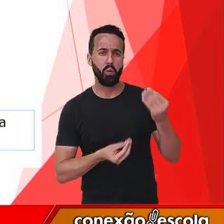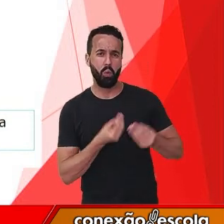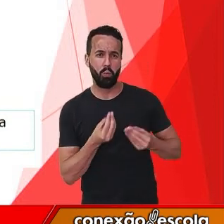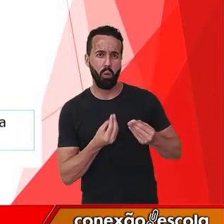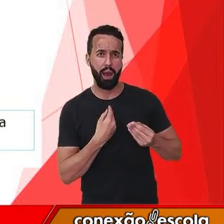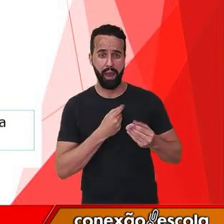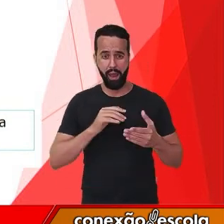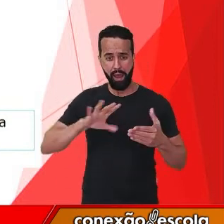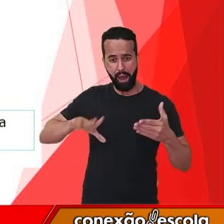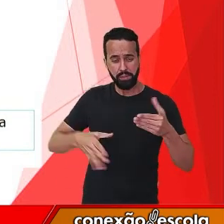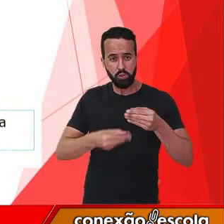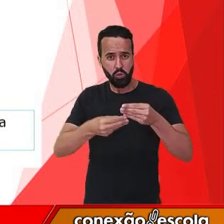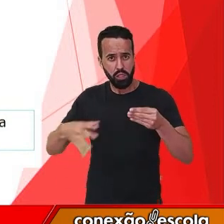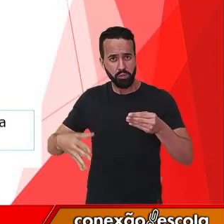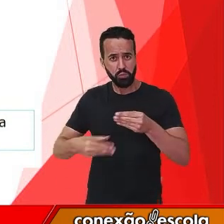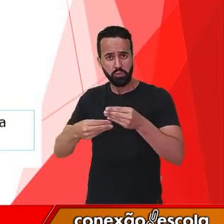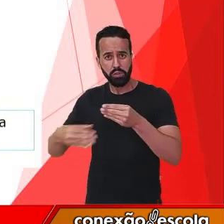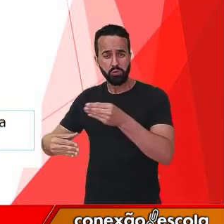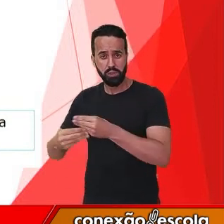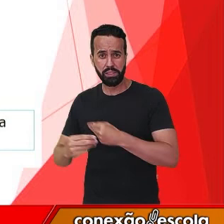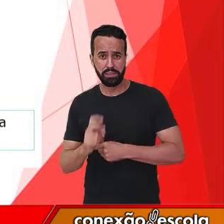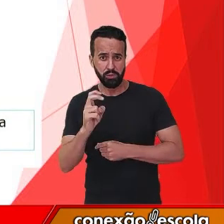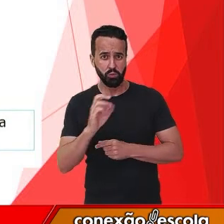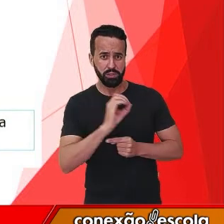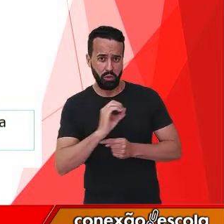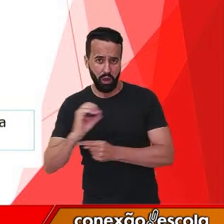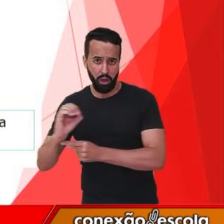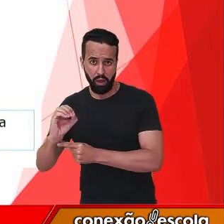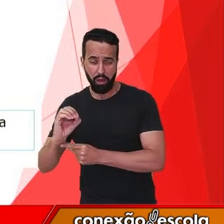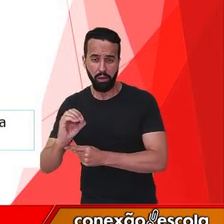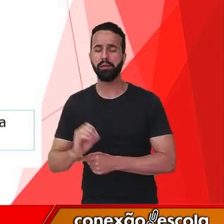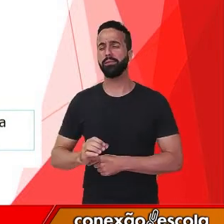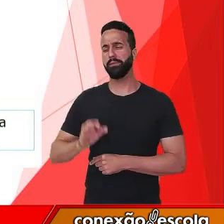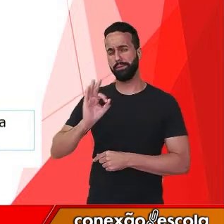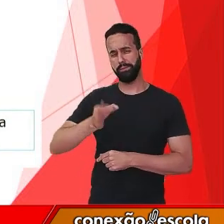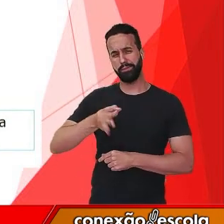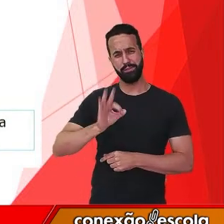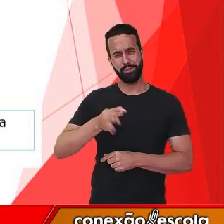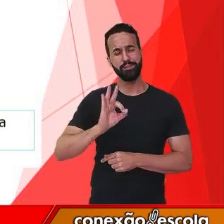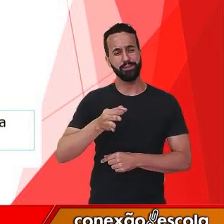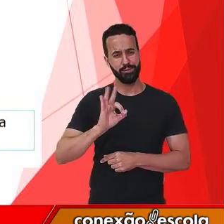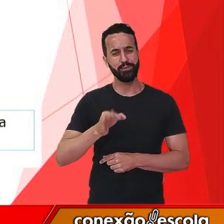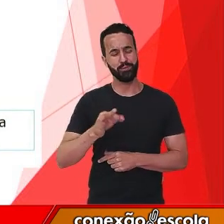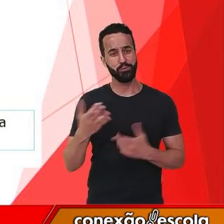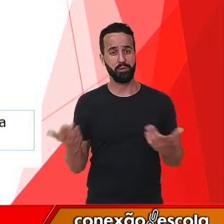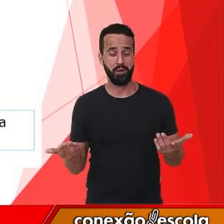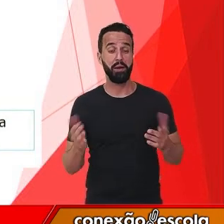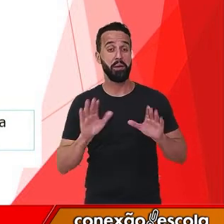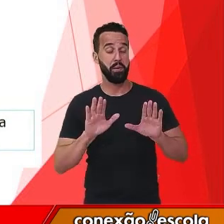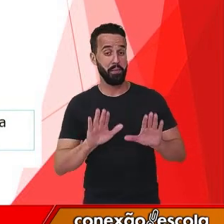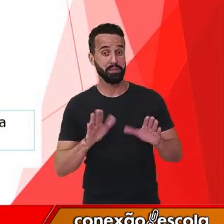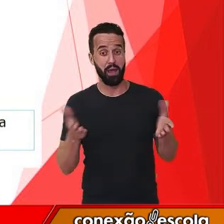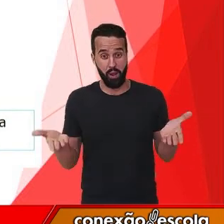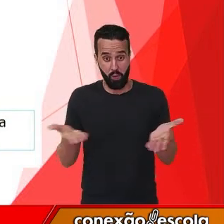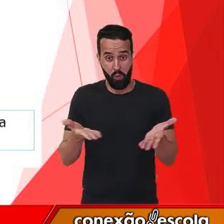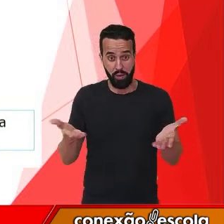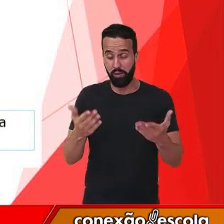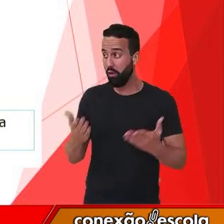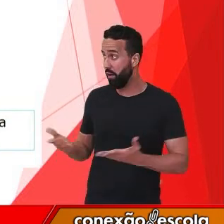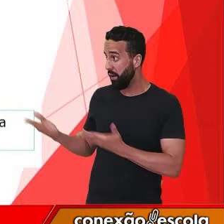adicionar 50 excelente isso mesmo é não só adicionar 50 mas nesse caso nós precisamos aí